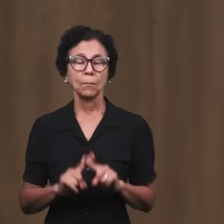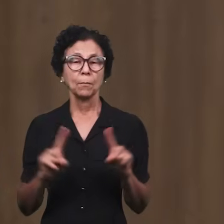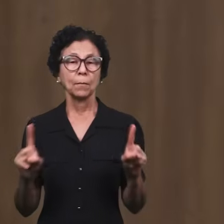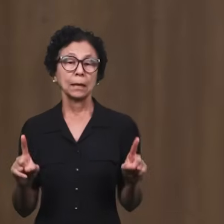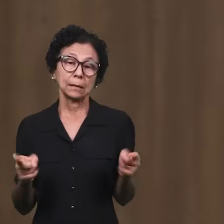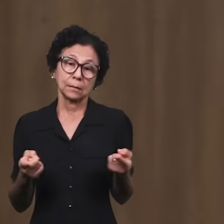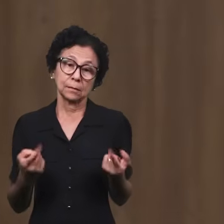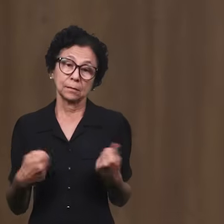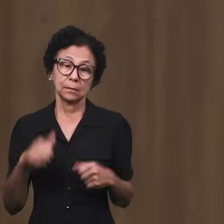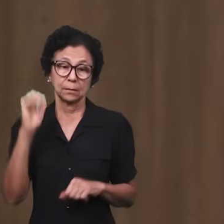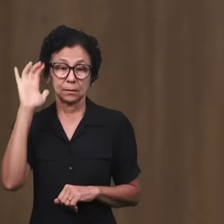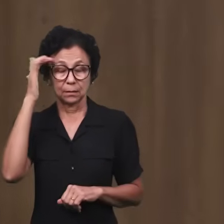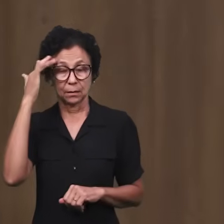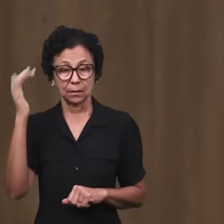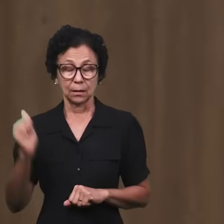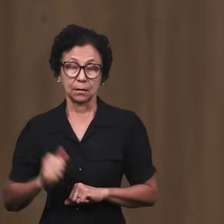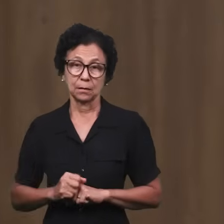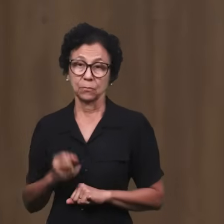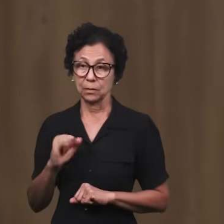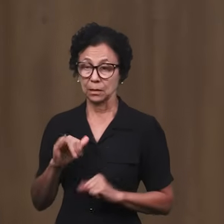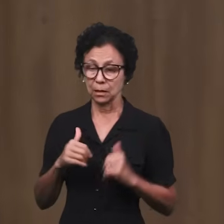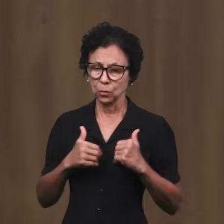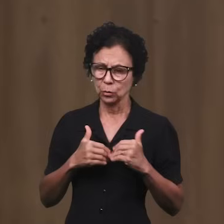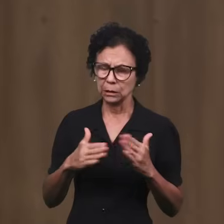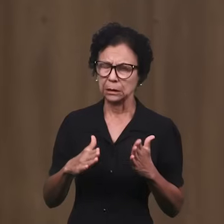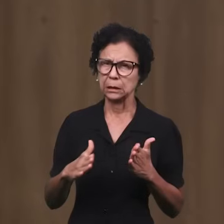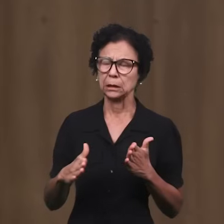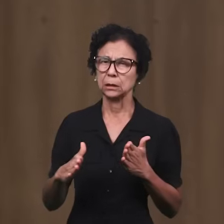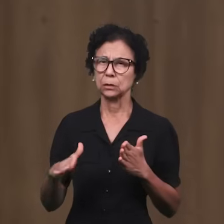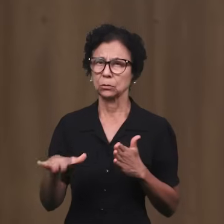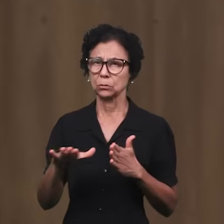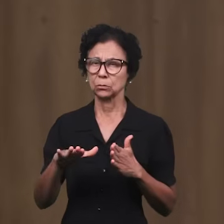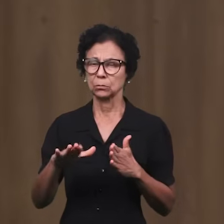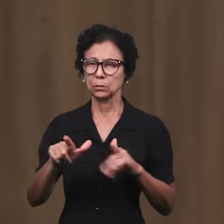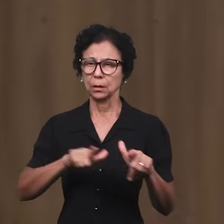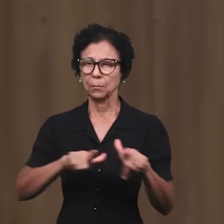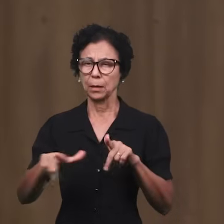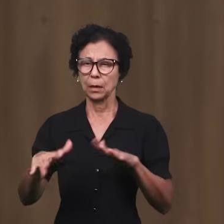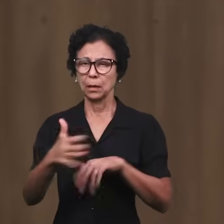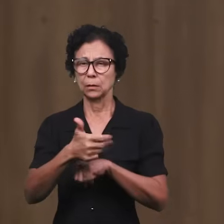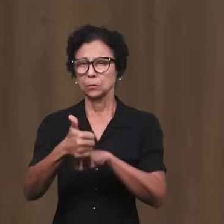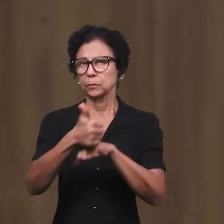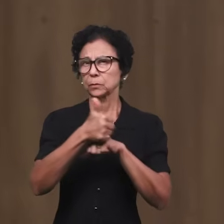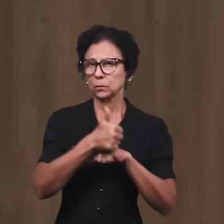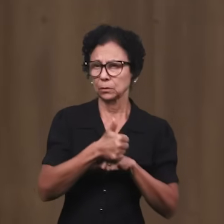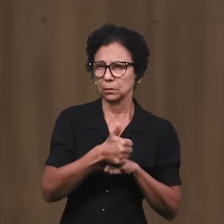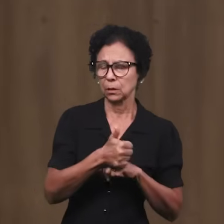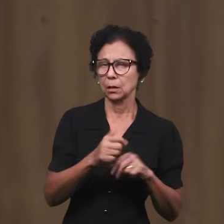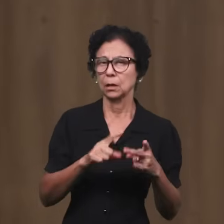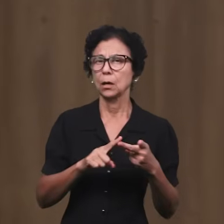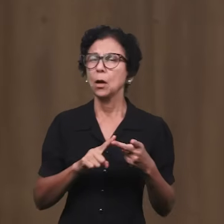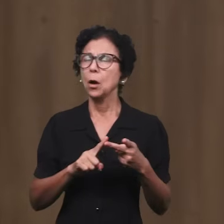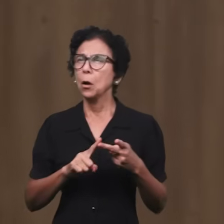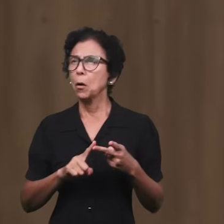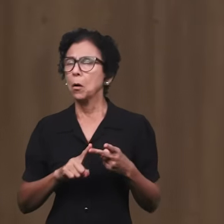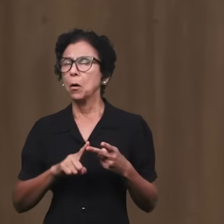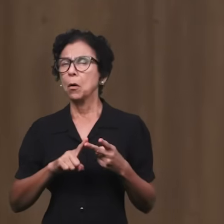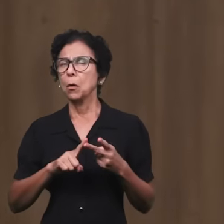jovem está vivendo. Se ele está no início da carreira profissional, se ele já está mais